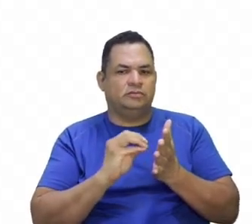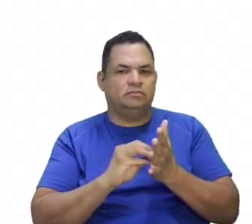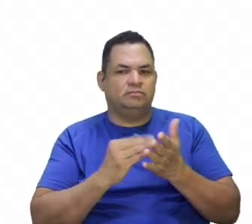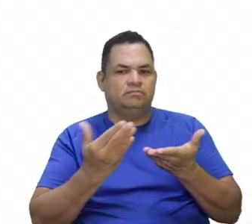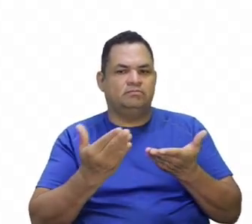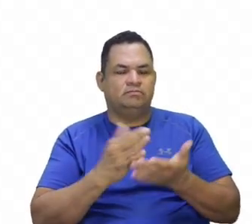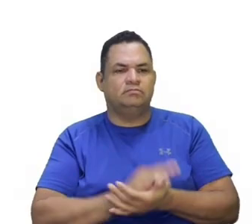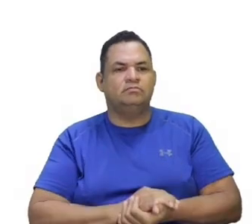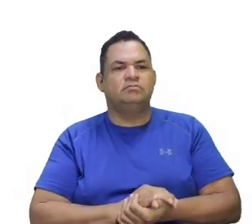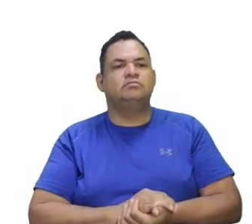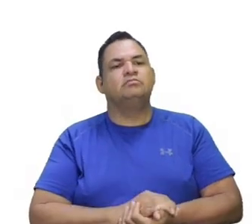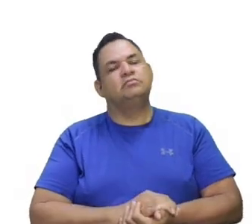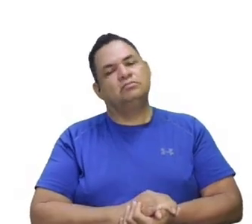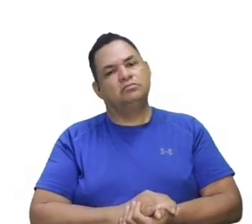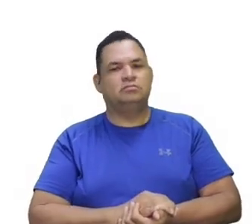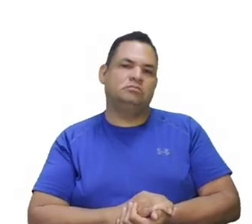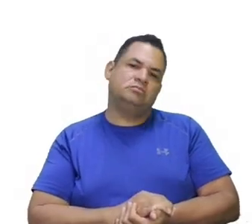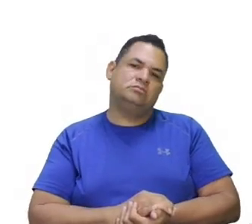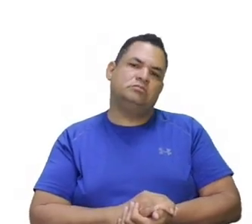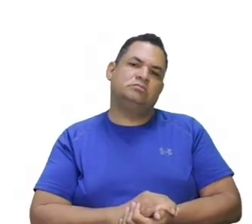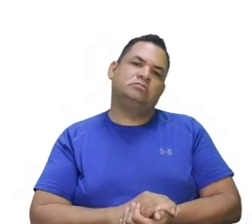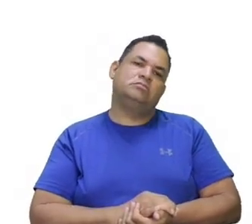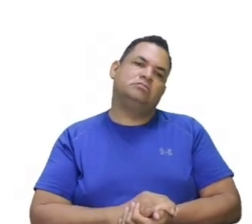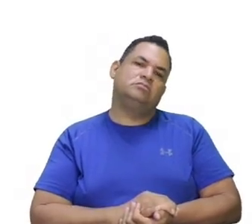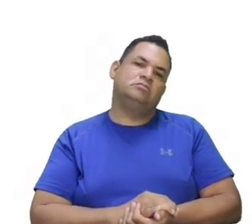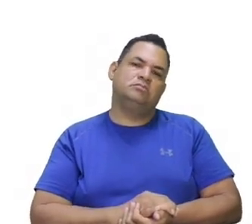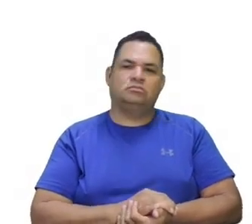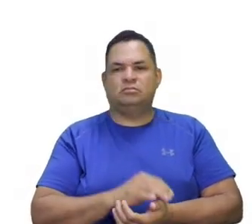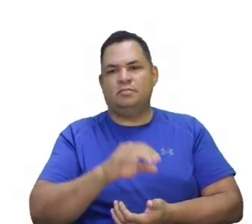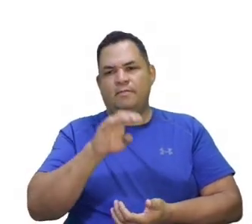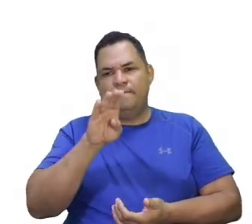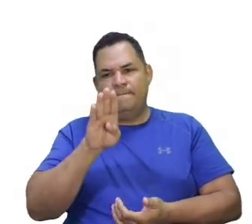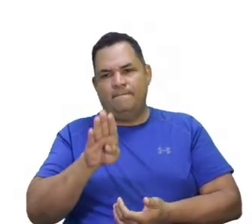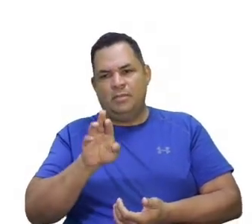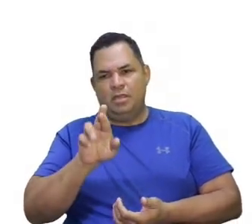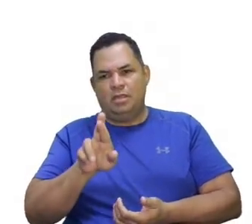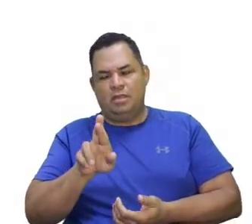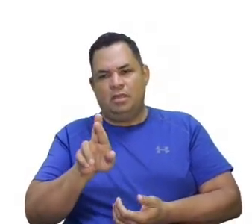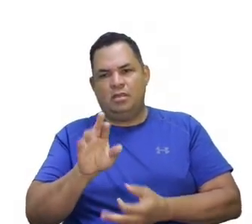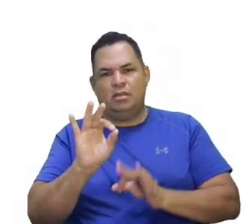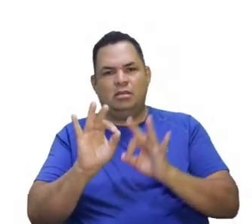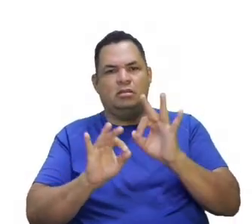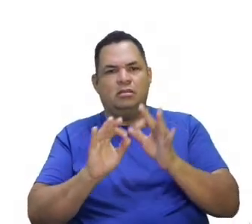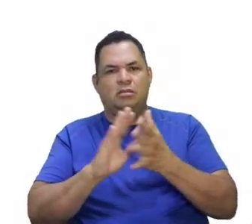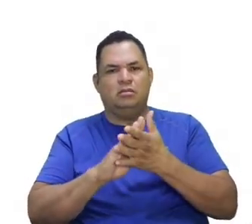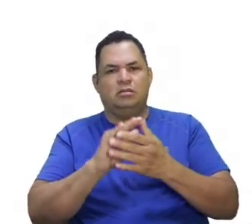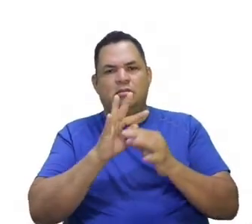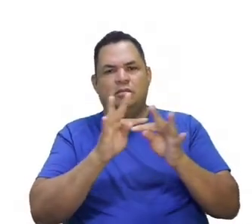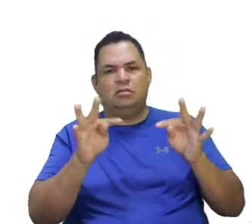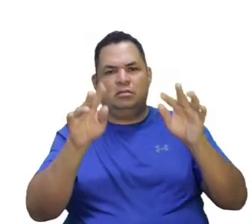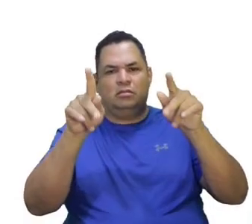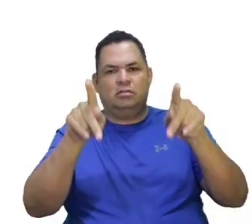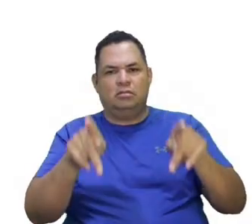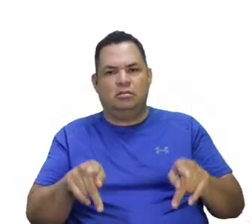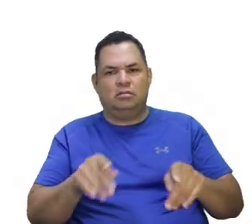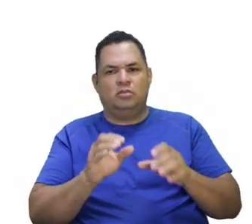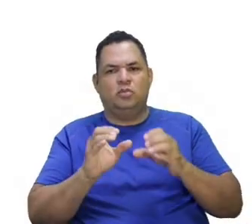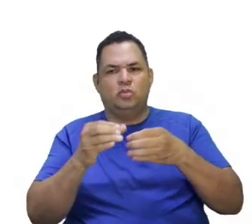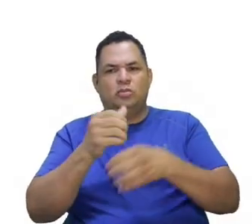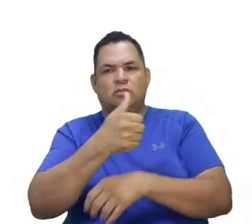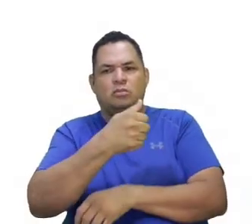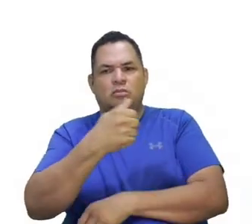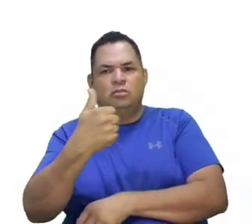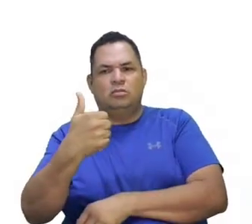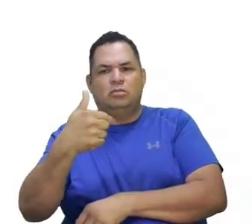incompletos. Então, aqui, se a gente for pegar o bromo, que é um halogênio, lá na tabela periódica do grupo